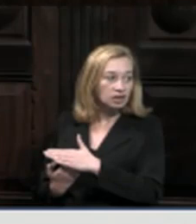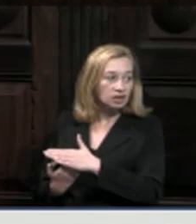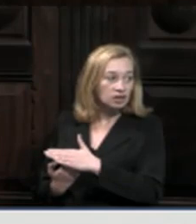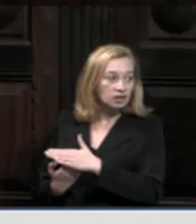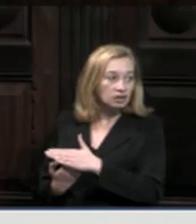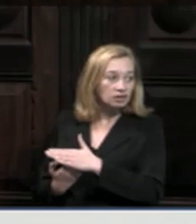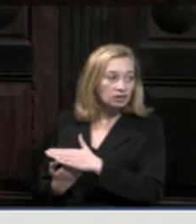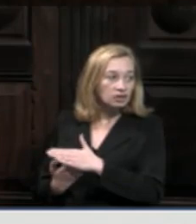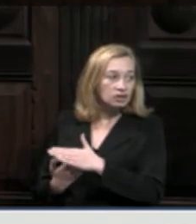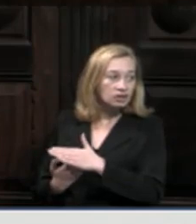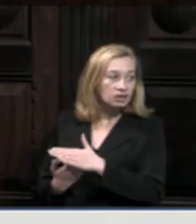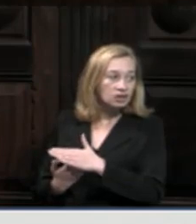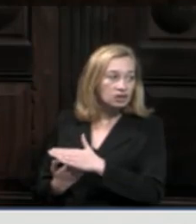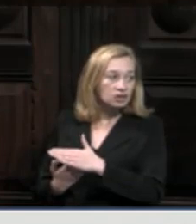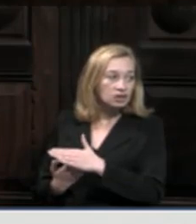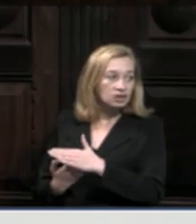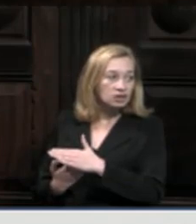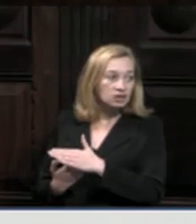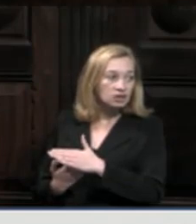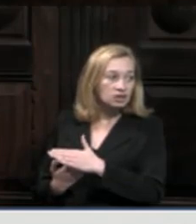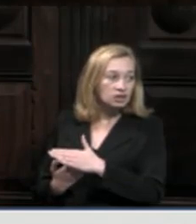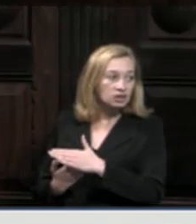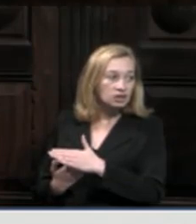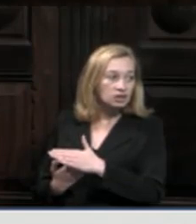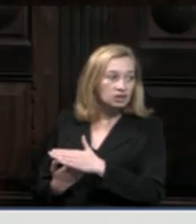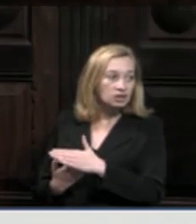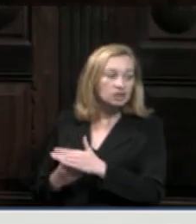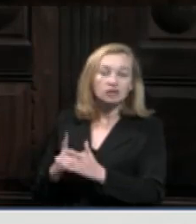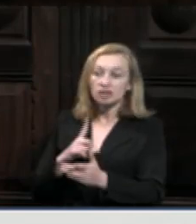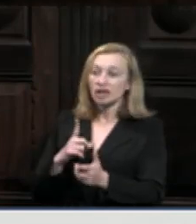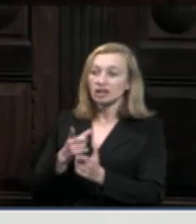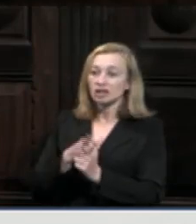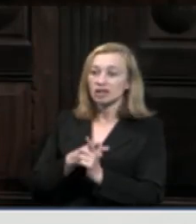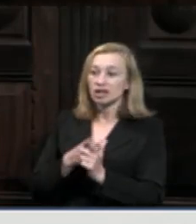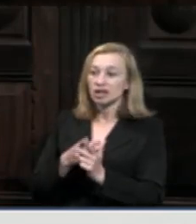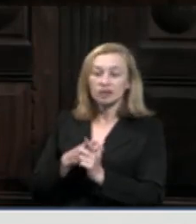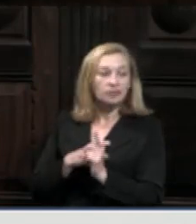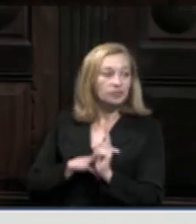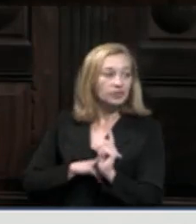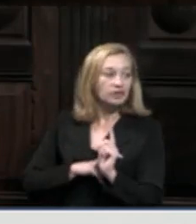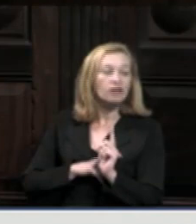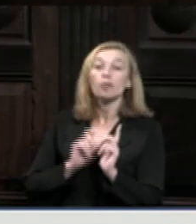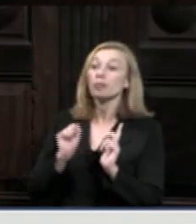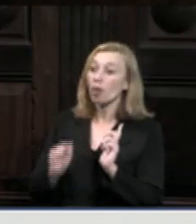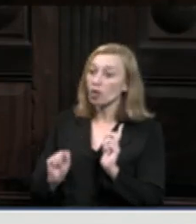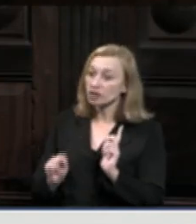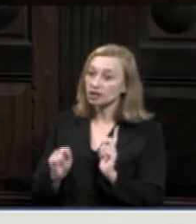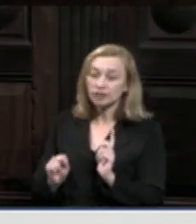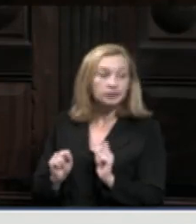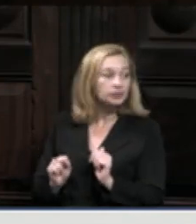é dona da dívida, pode simplesmente